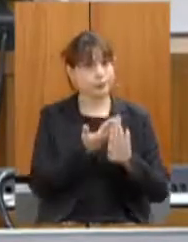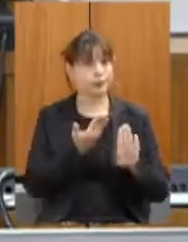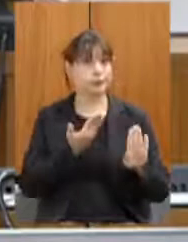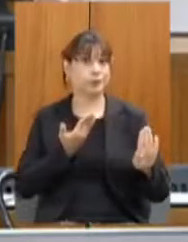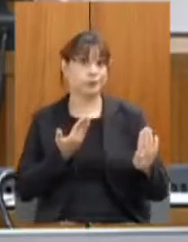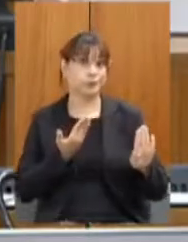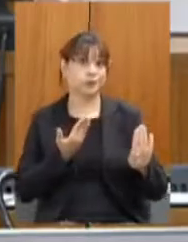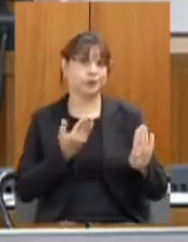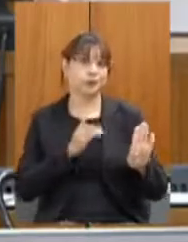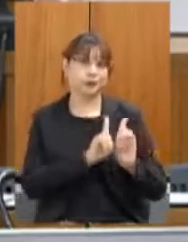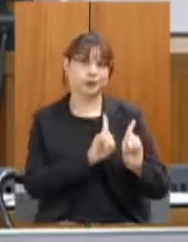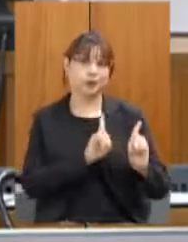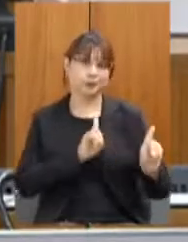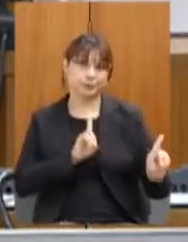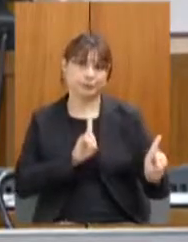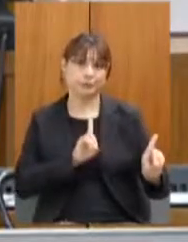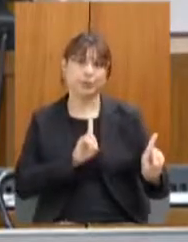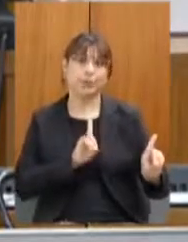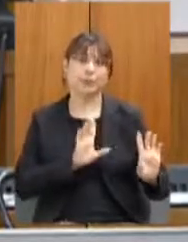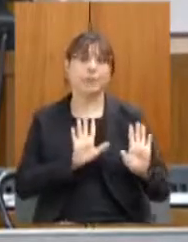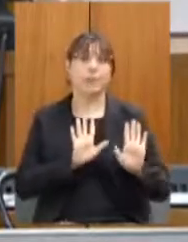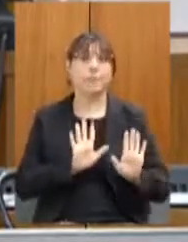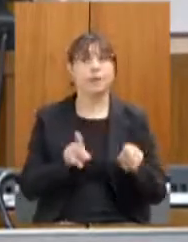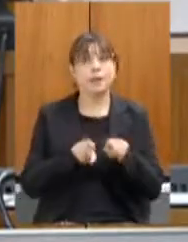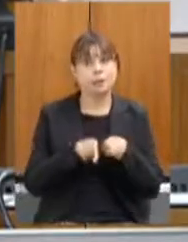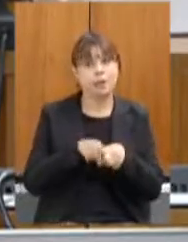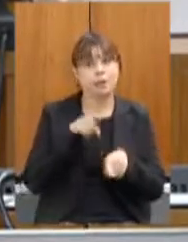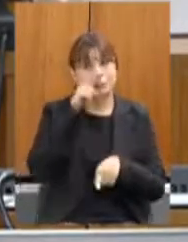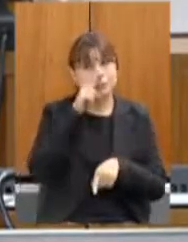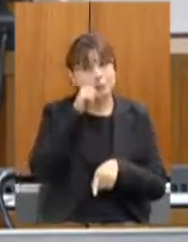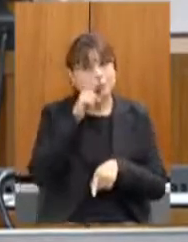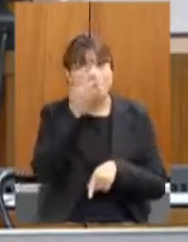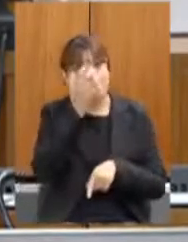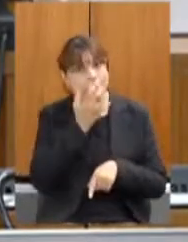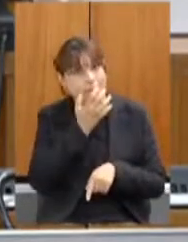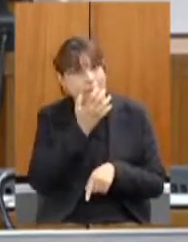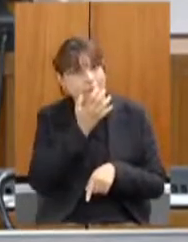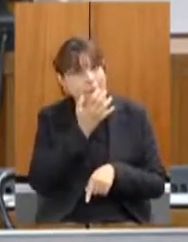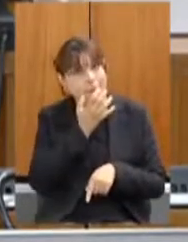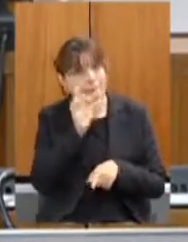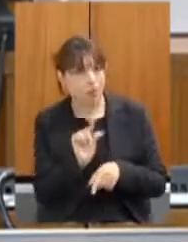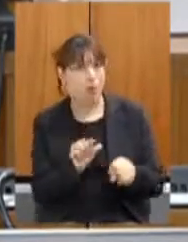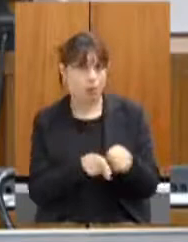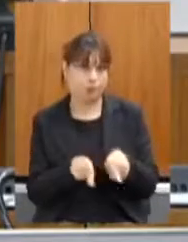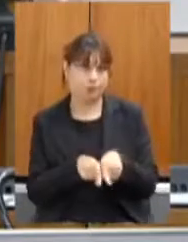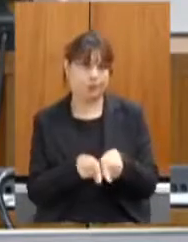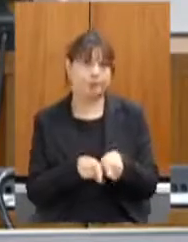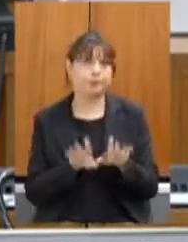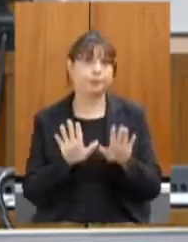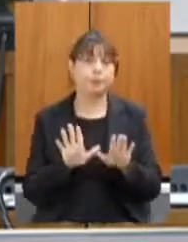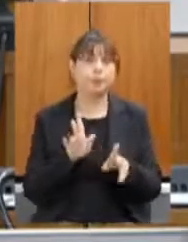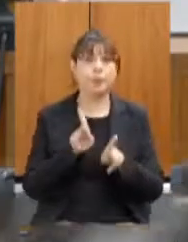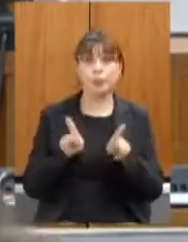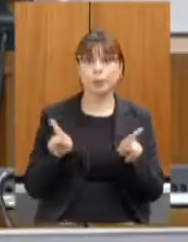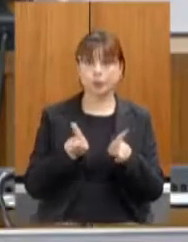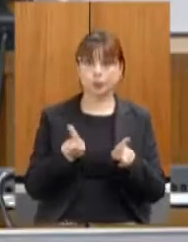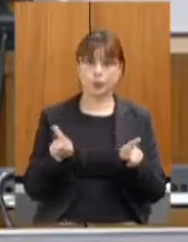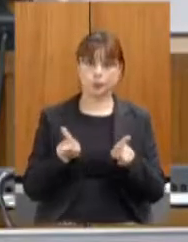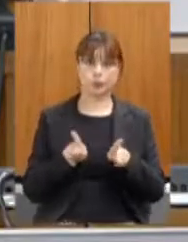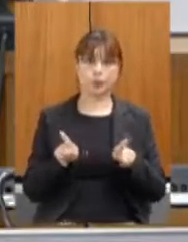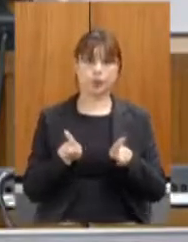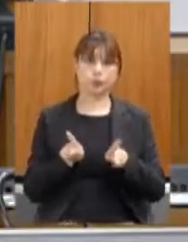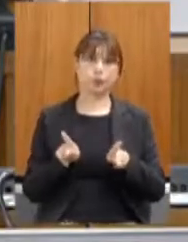muito muito grande mas também o risco é pequeno os professores de uma forma geral aí ele já tem condição